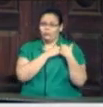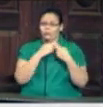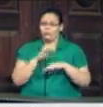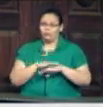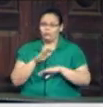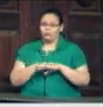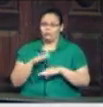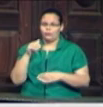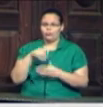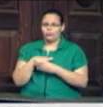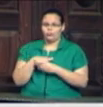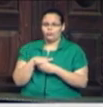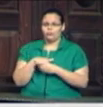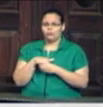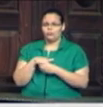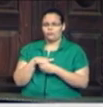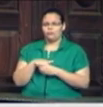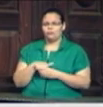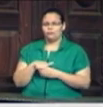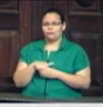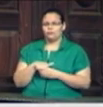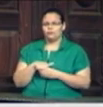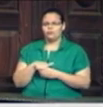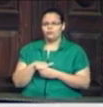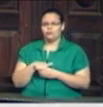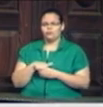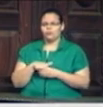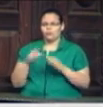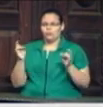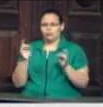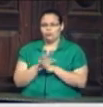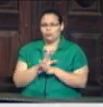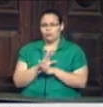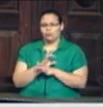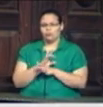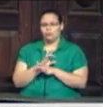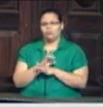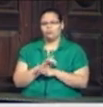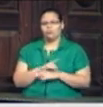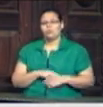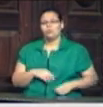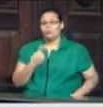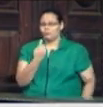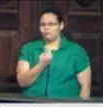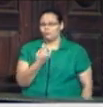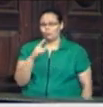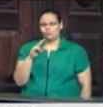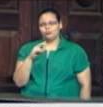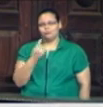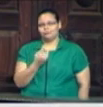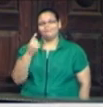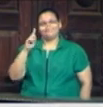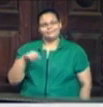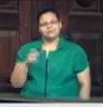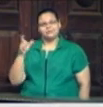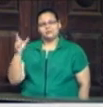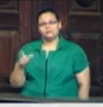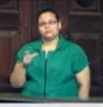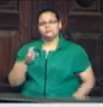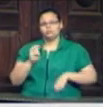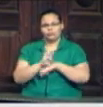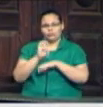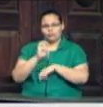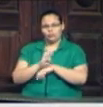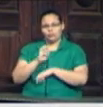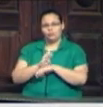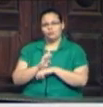voto. A unanimidade conquistada, e concluo, a unanimidade conquistada para anular